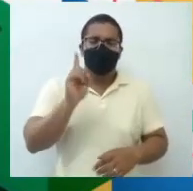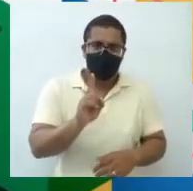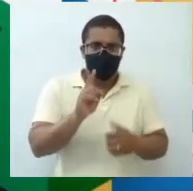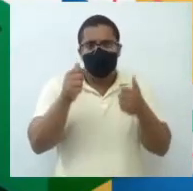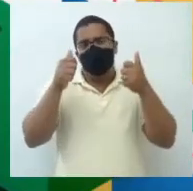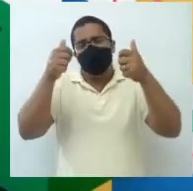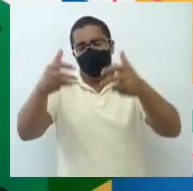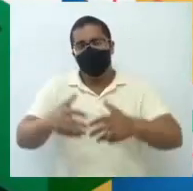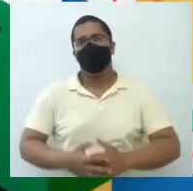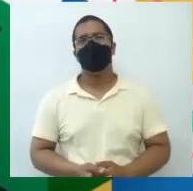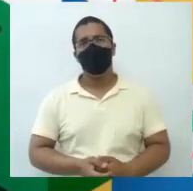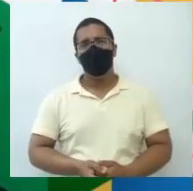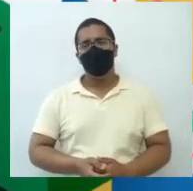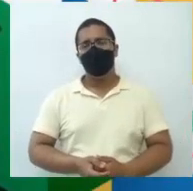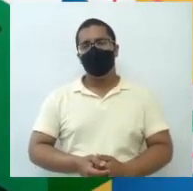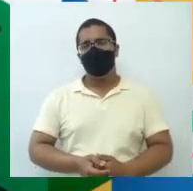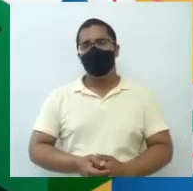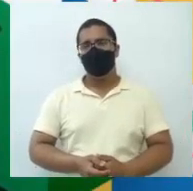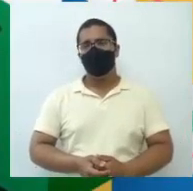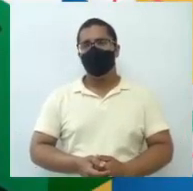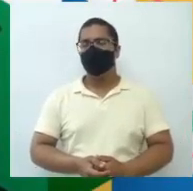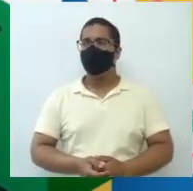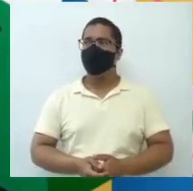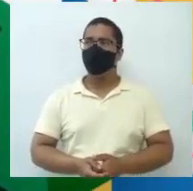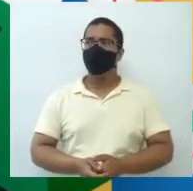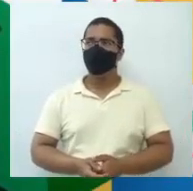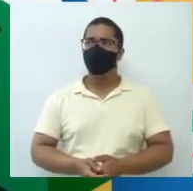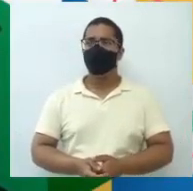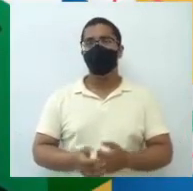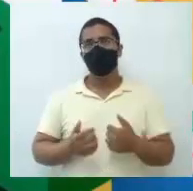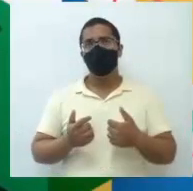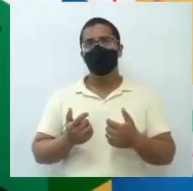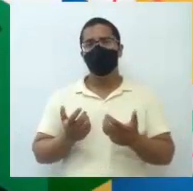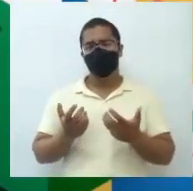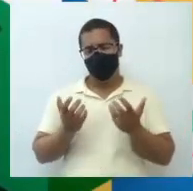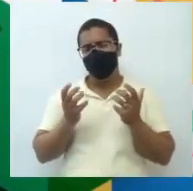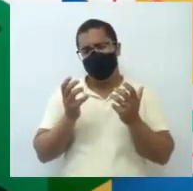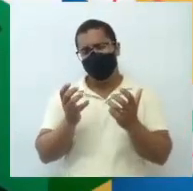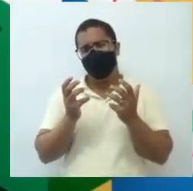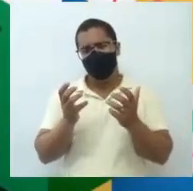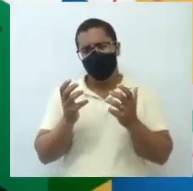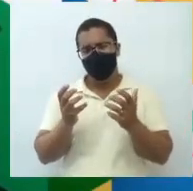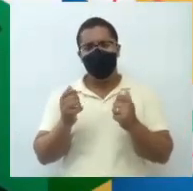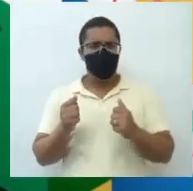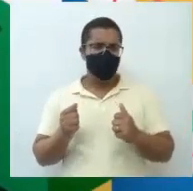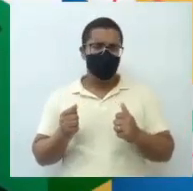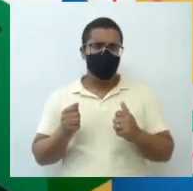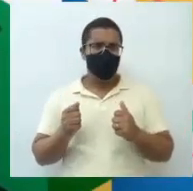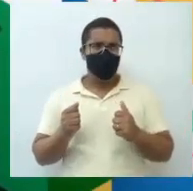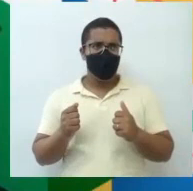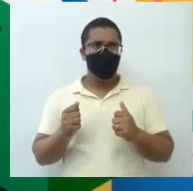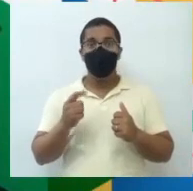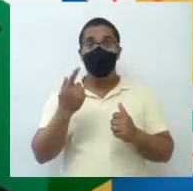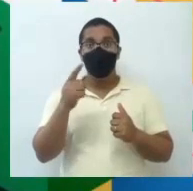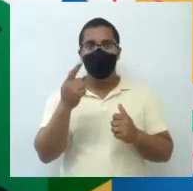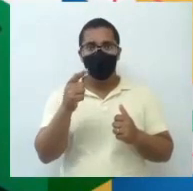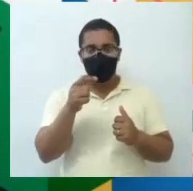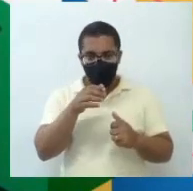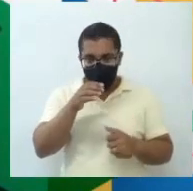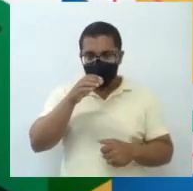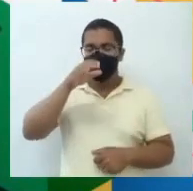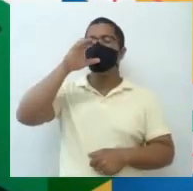dizer assim é eu quero tomar refrigerante